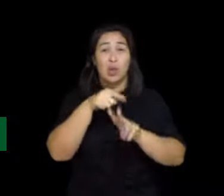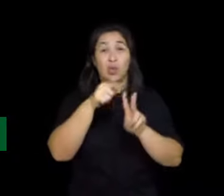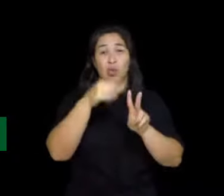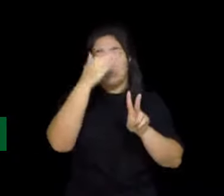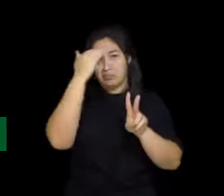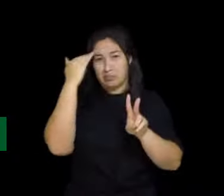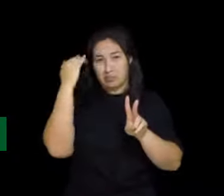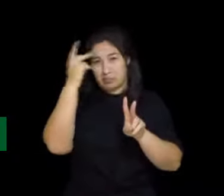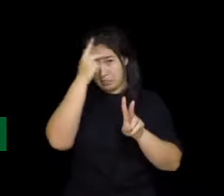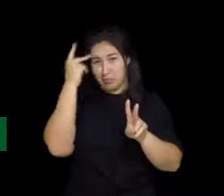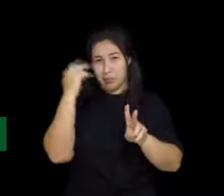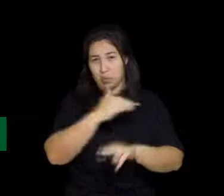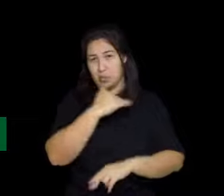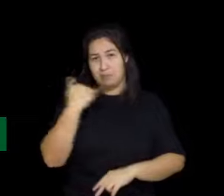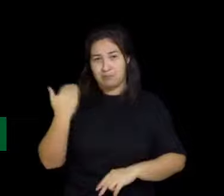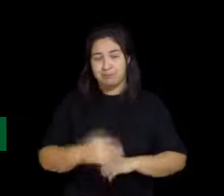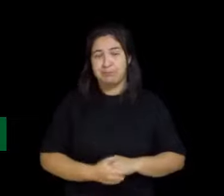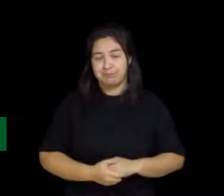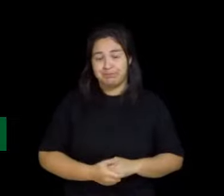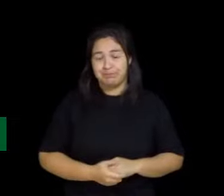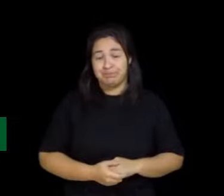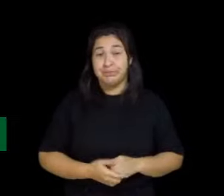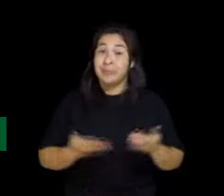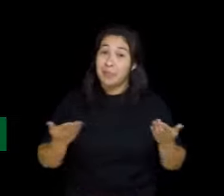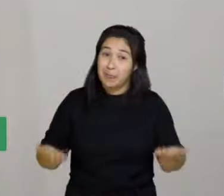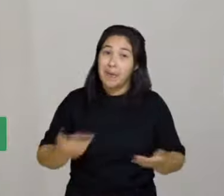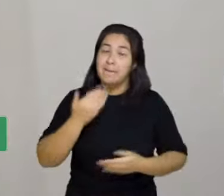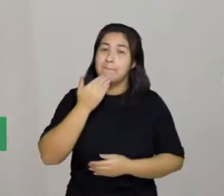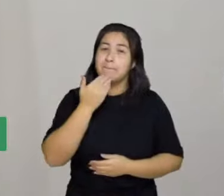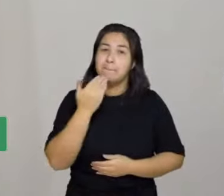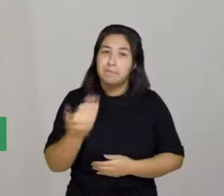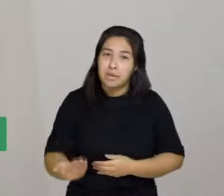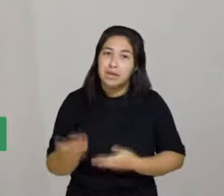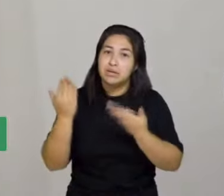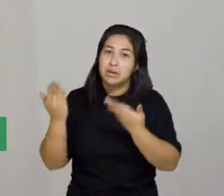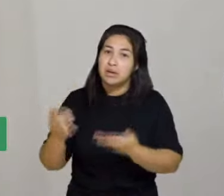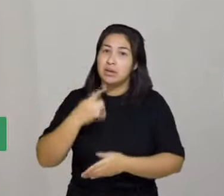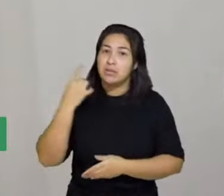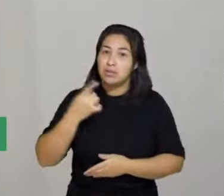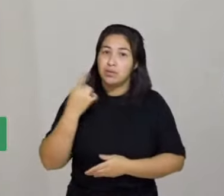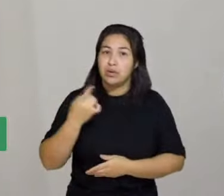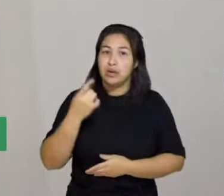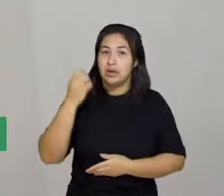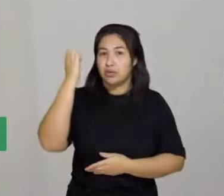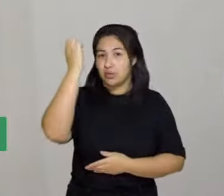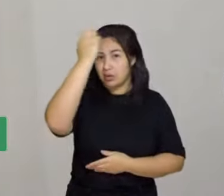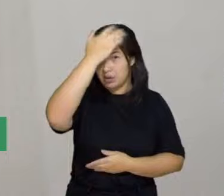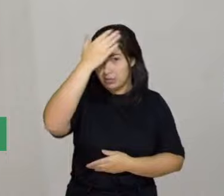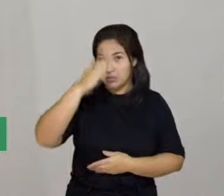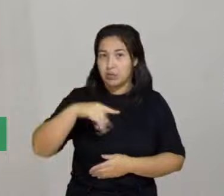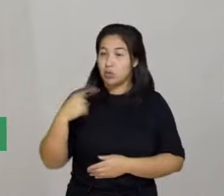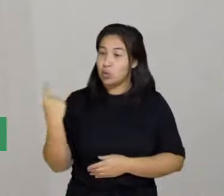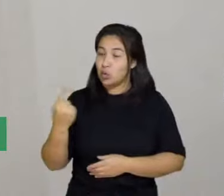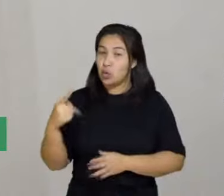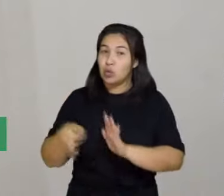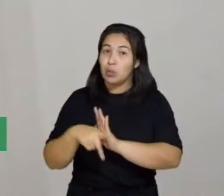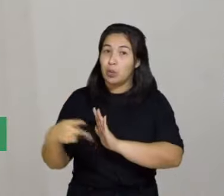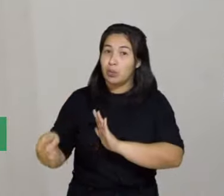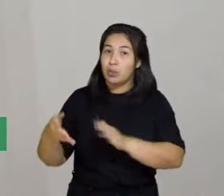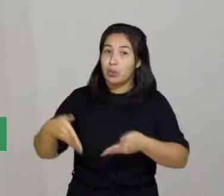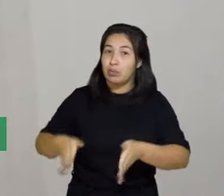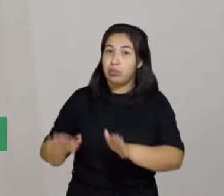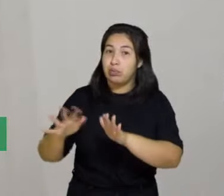fatais de acidente naquela rodovia. Então, fica aqui e peço ao deputado Emerson, que também é um deputado da nossa região, que junto possamos